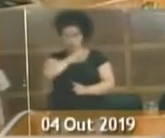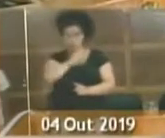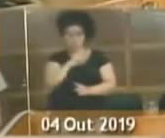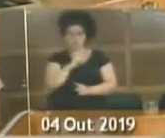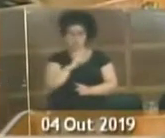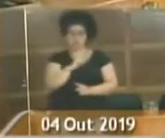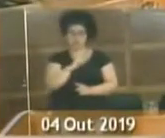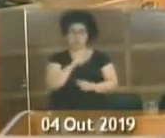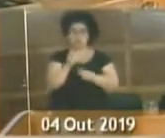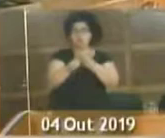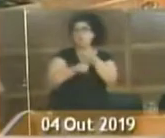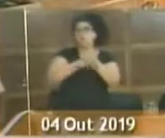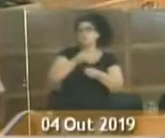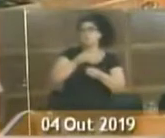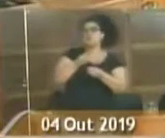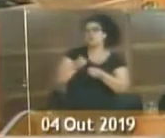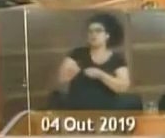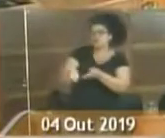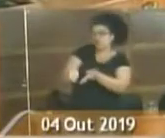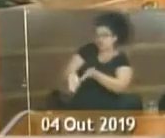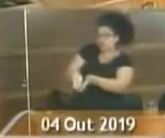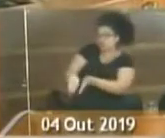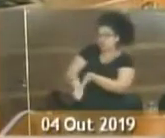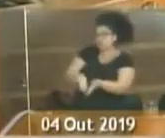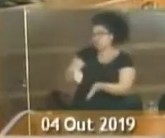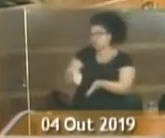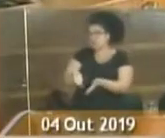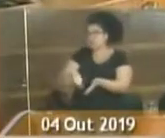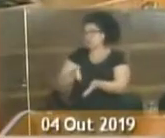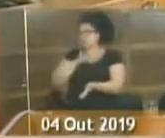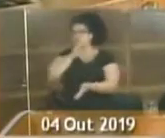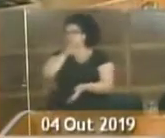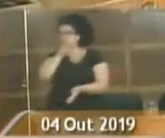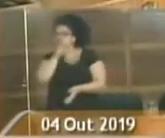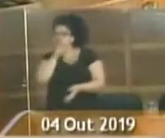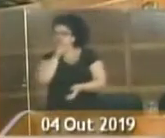de como cuidar de um bichinho. Eu sei que a criança,